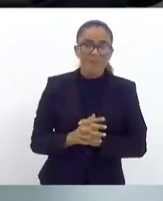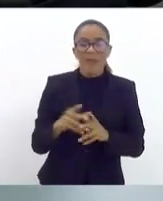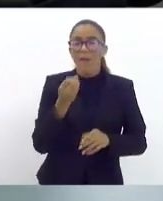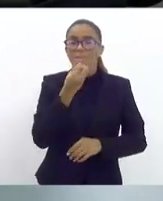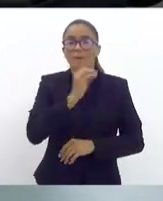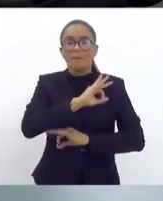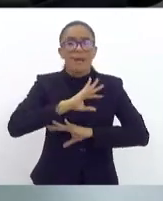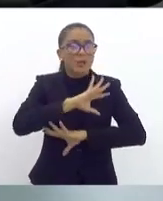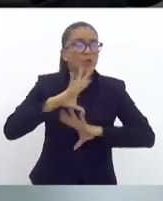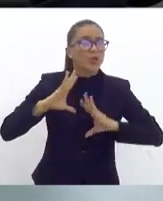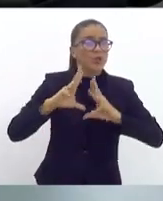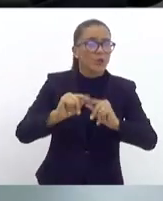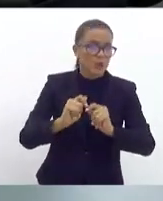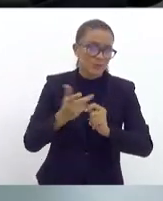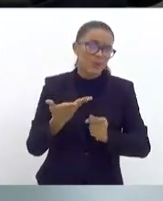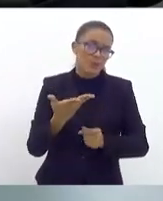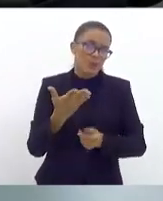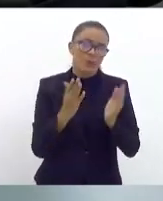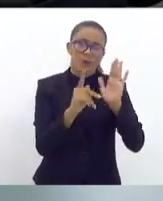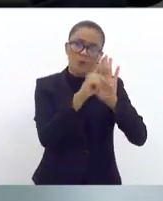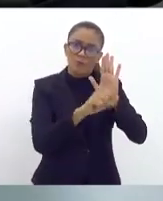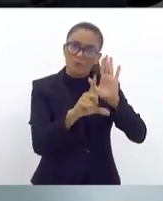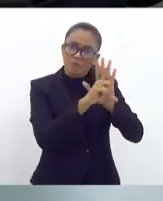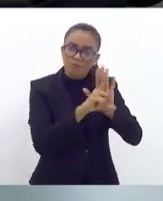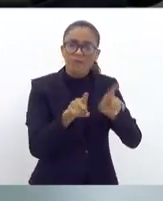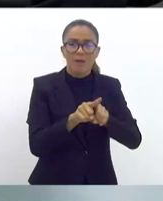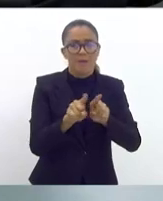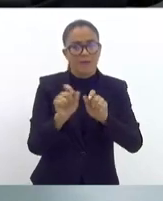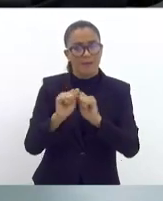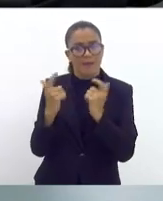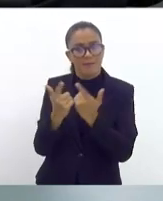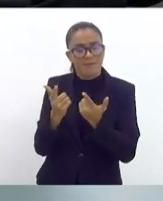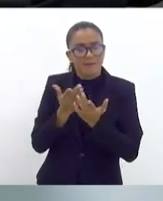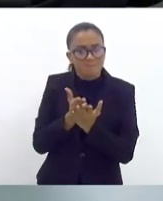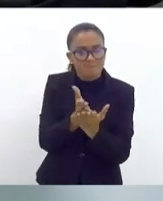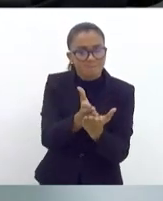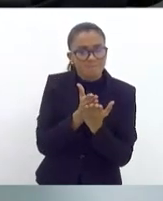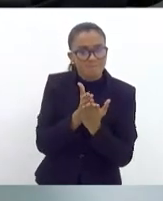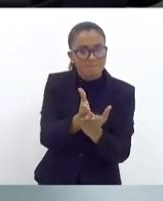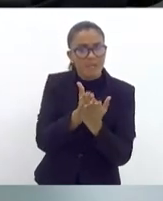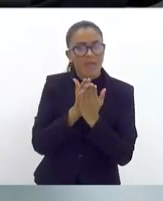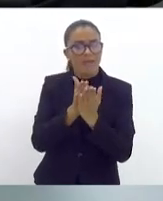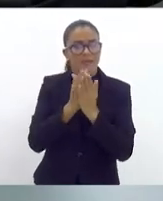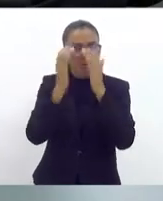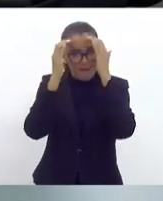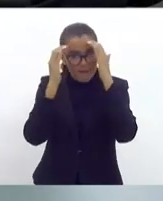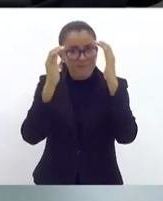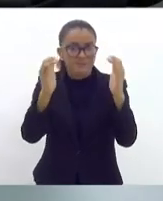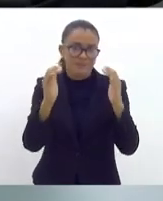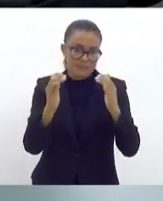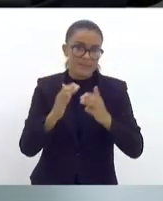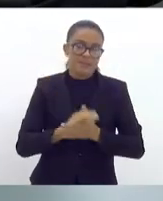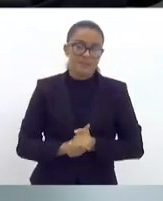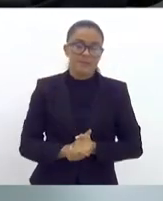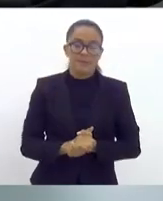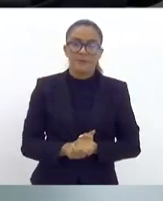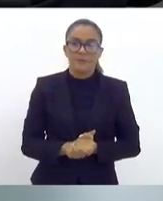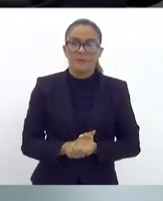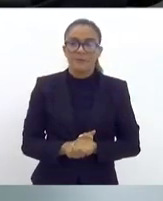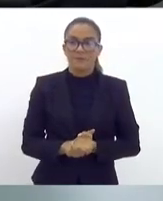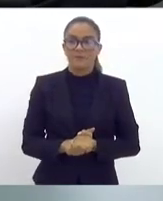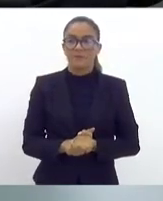processo legislativo né é segue né com republicanismo com tramitação mais objetiva